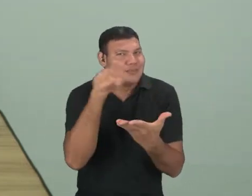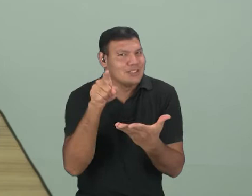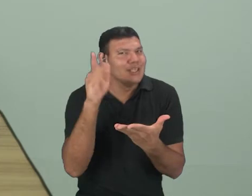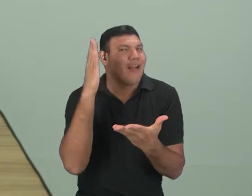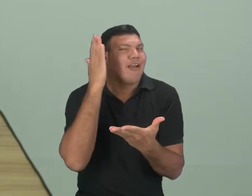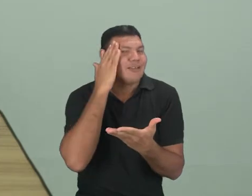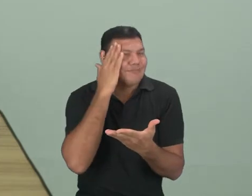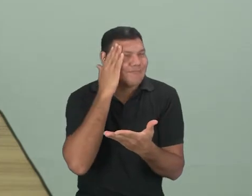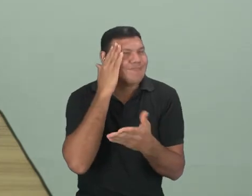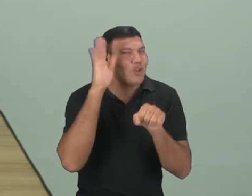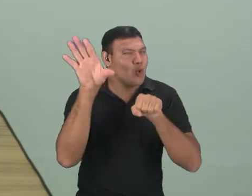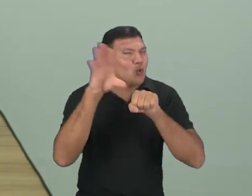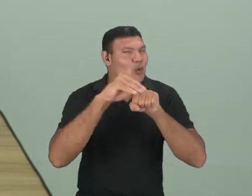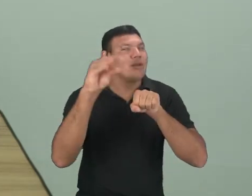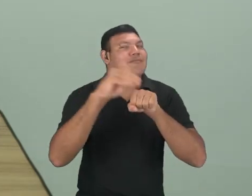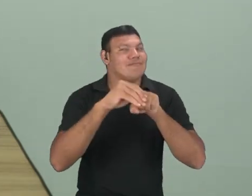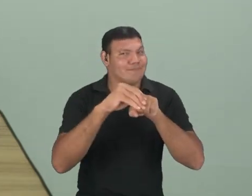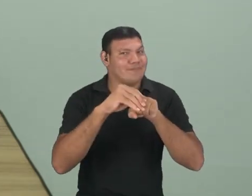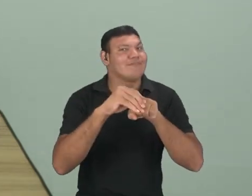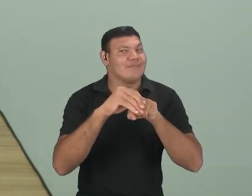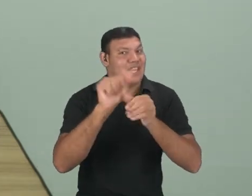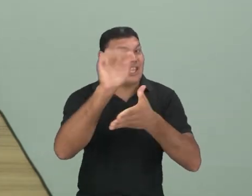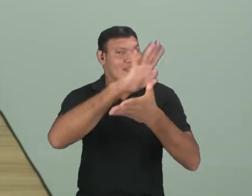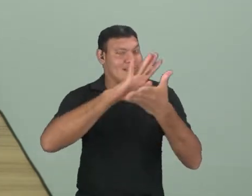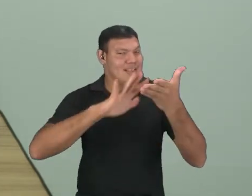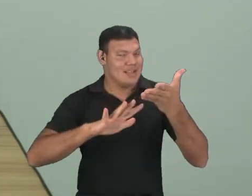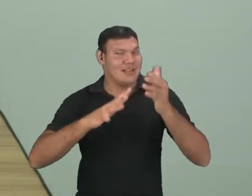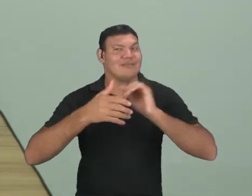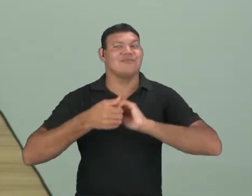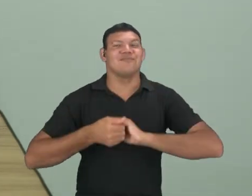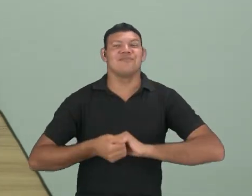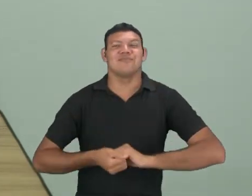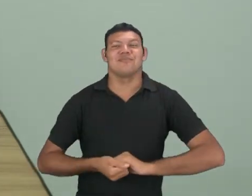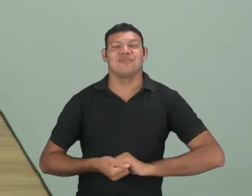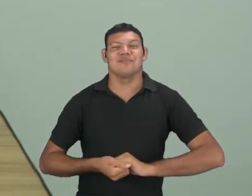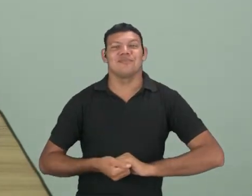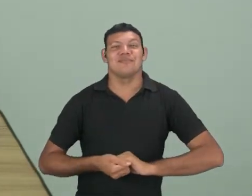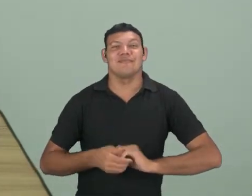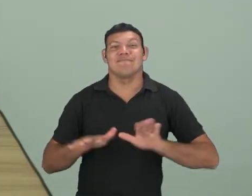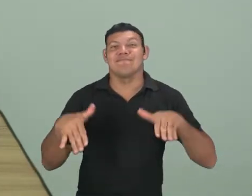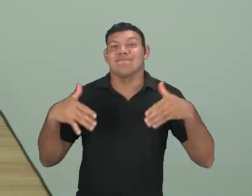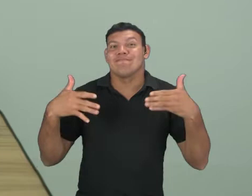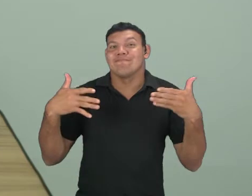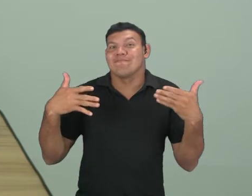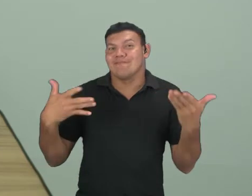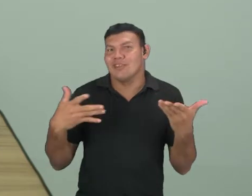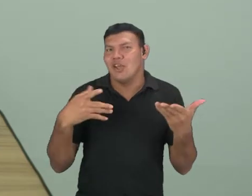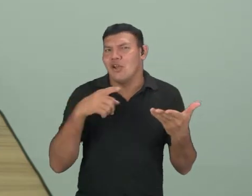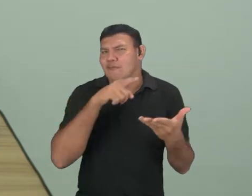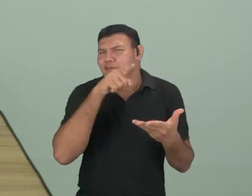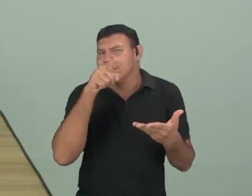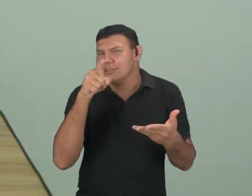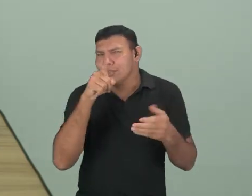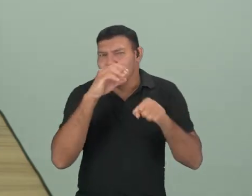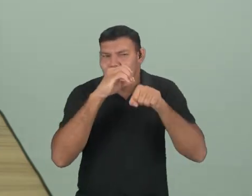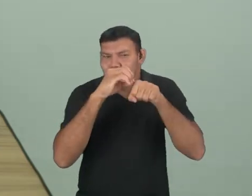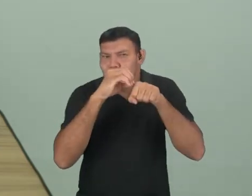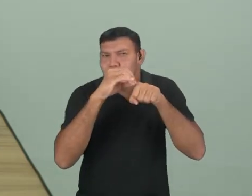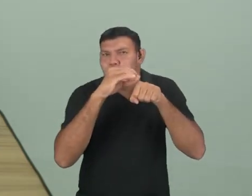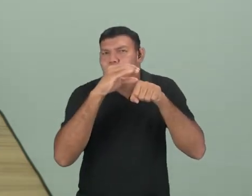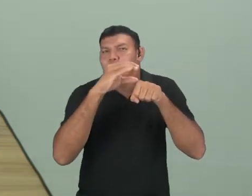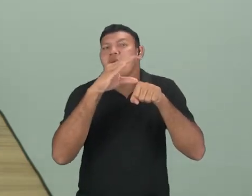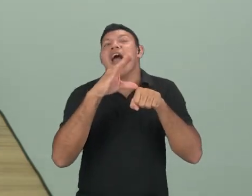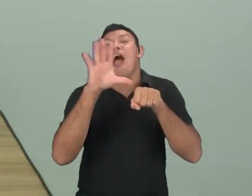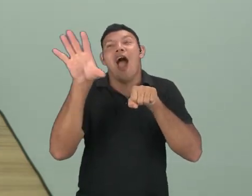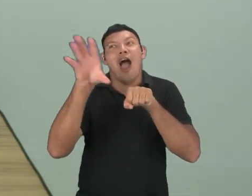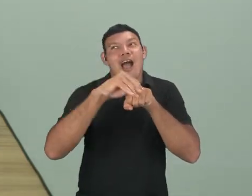tudo isso bem direitinho, nós vamos fazer as nossas atividades, né? Que é para ver como você